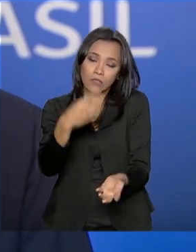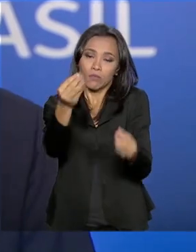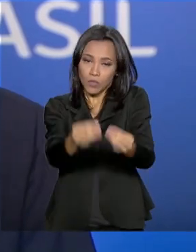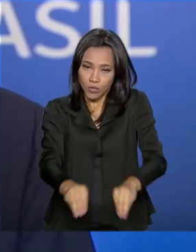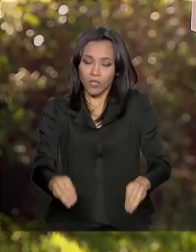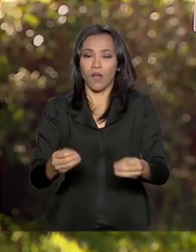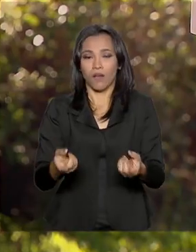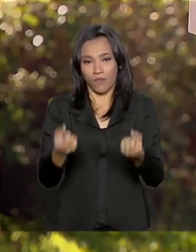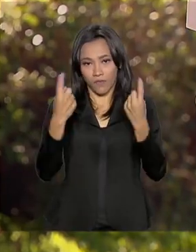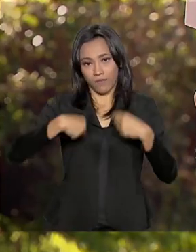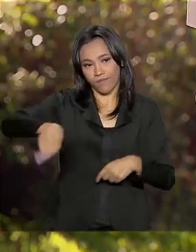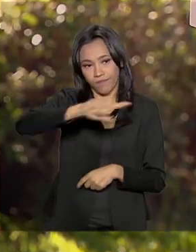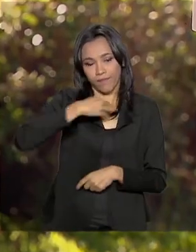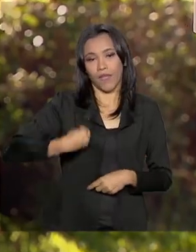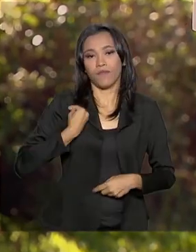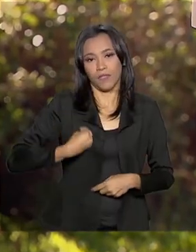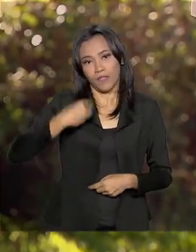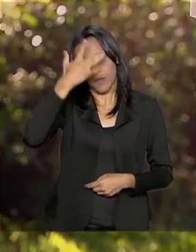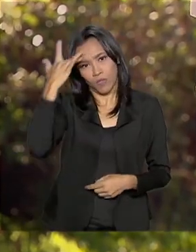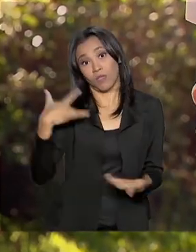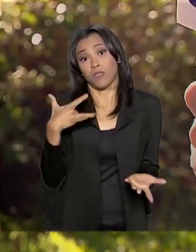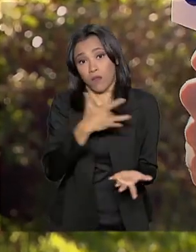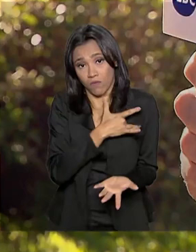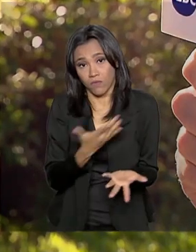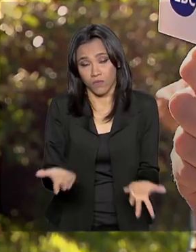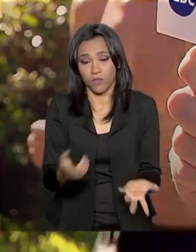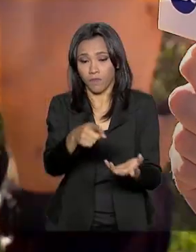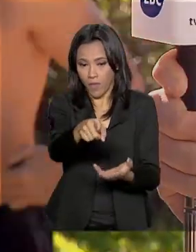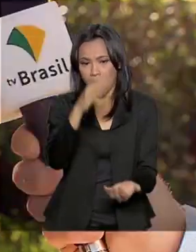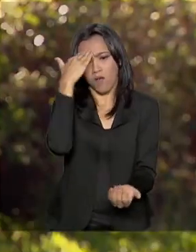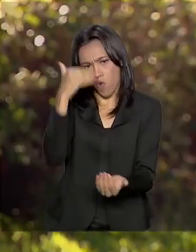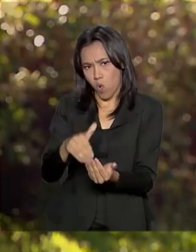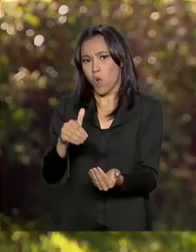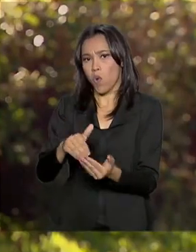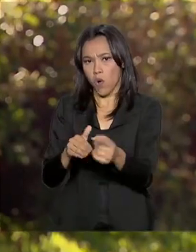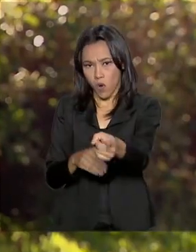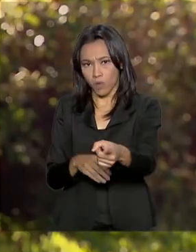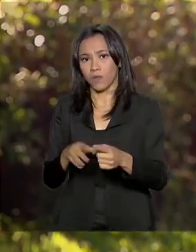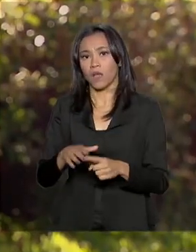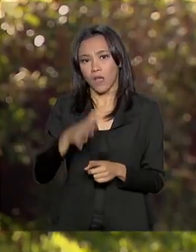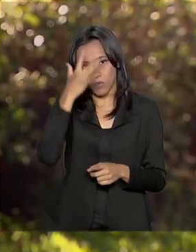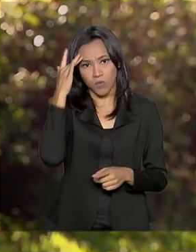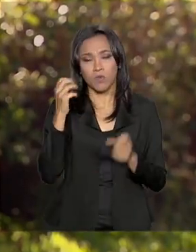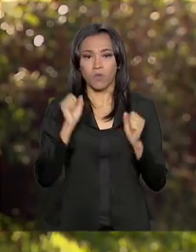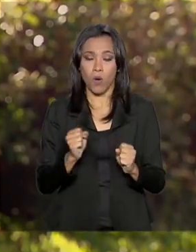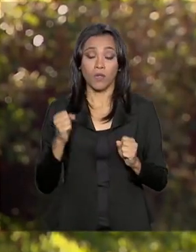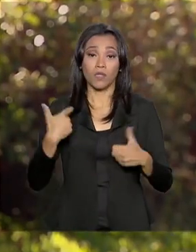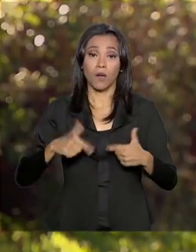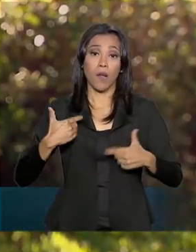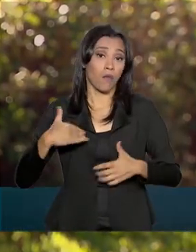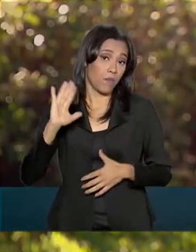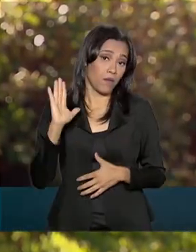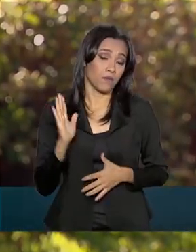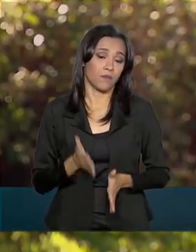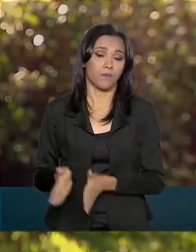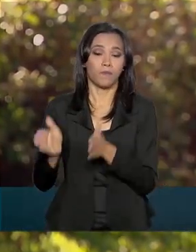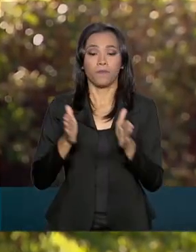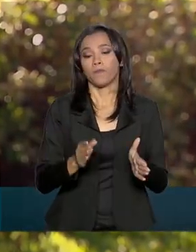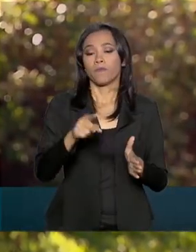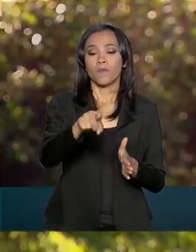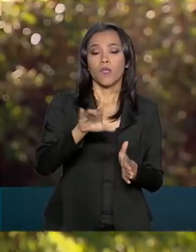das pessoas antônio concorda com o presidente acha que os funcionários podem render mais a partir do momento que nós